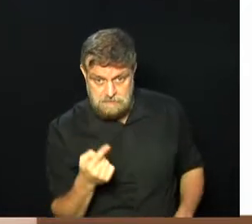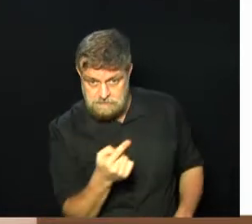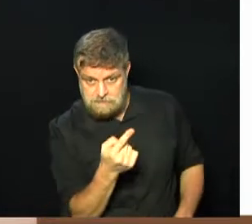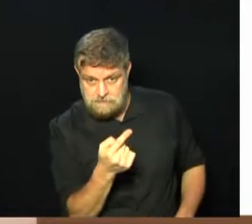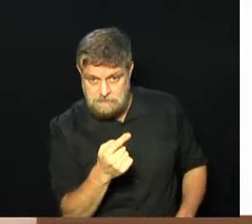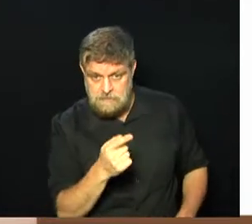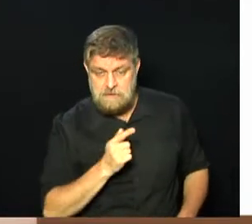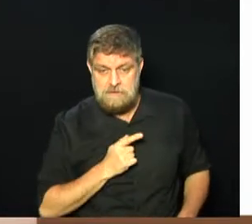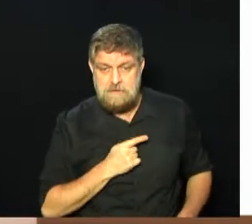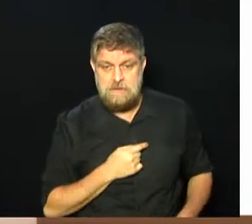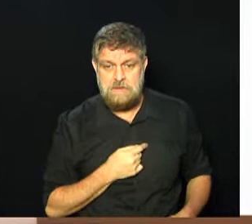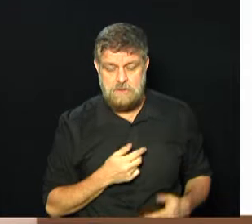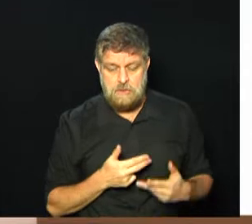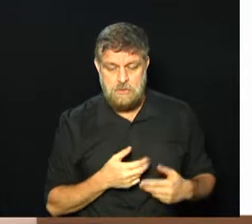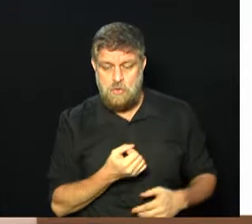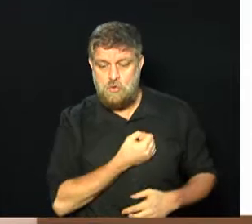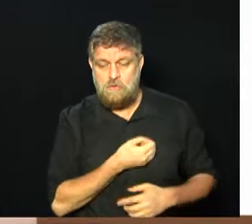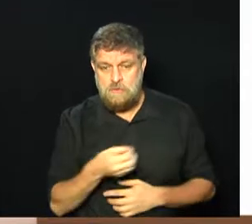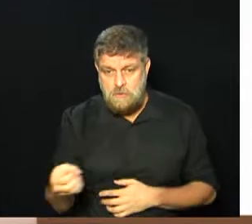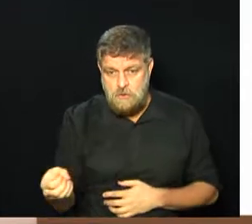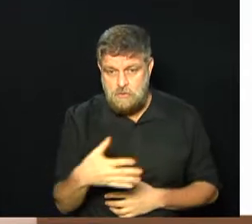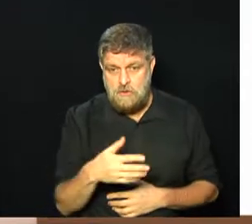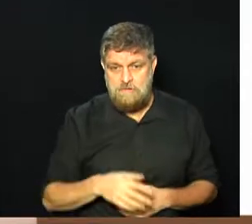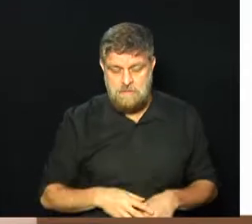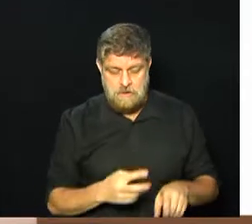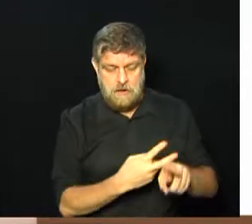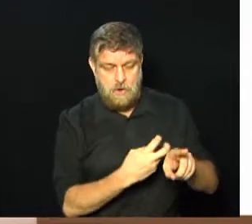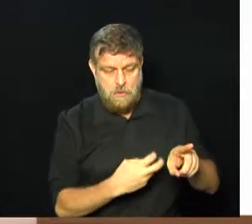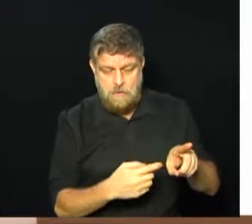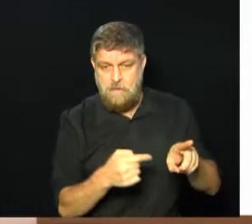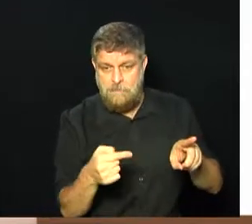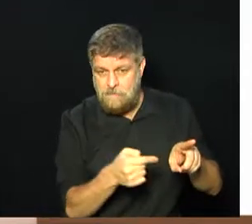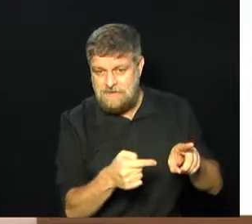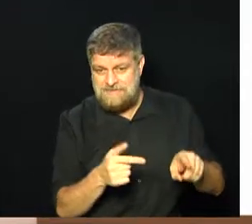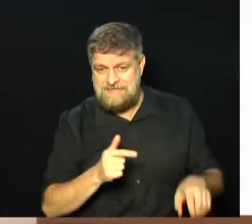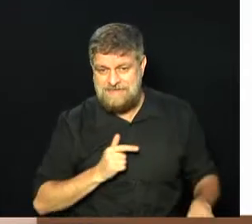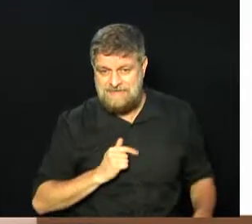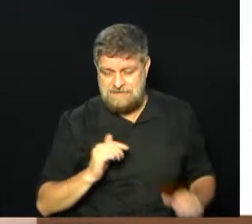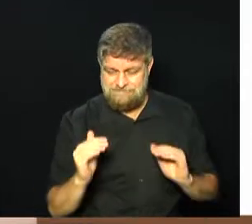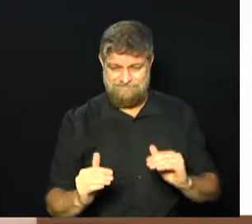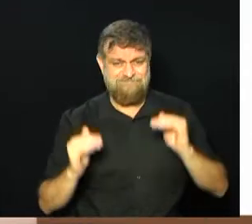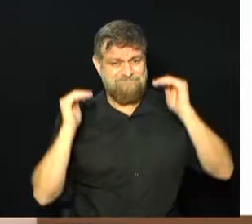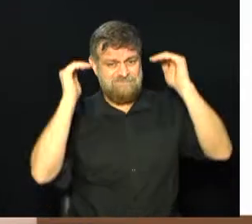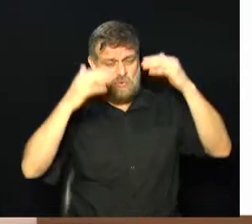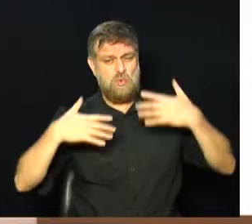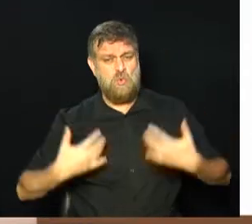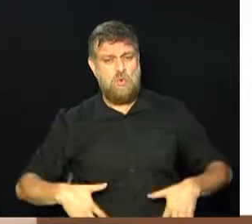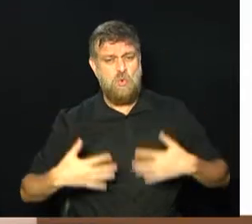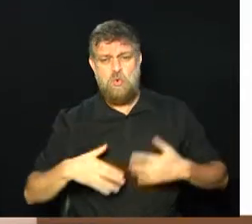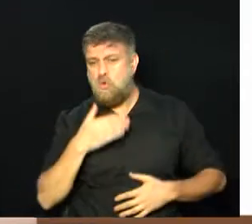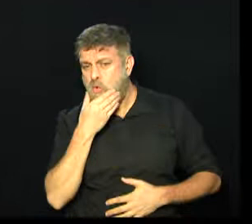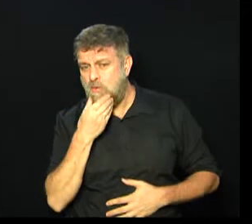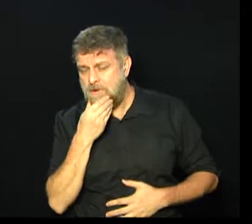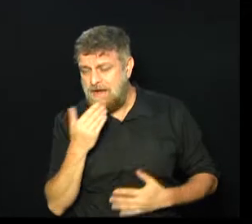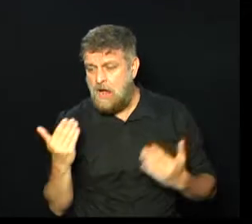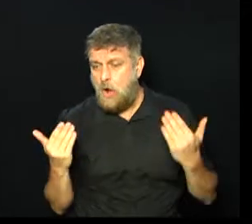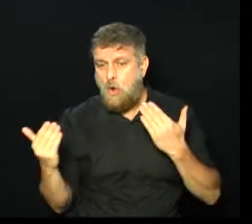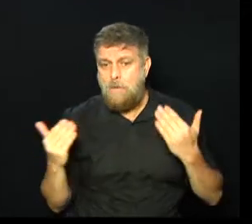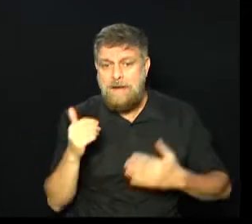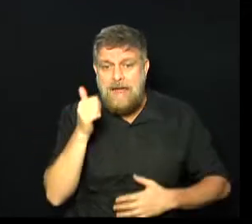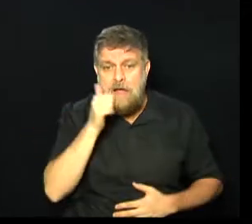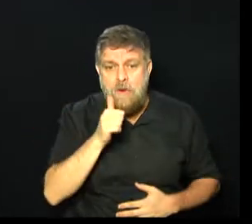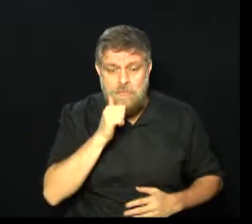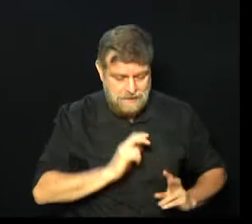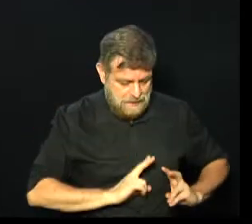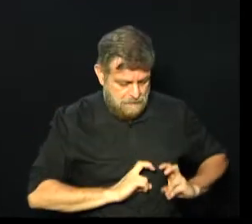câncer, em proporção, o câncer de próstata ocupa uma posição de destaque no homem, como é o câncer de mama em